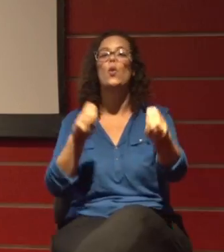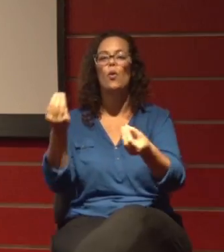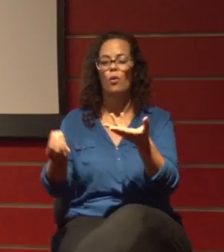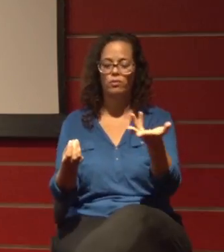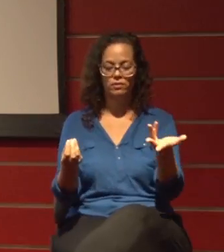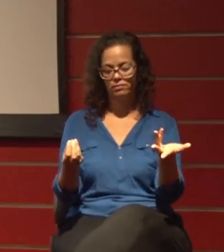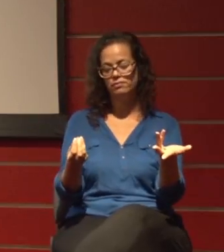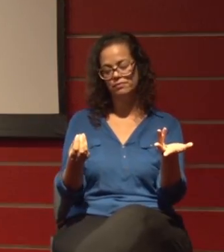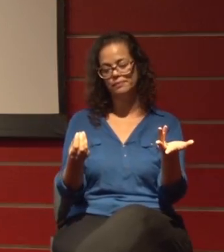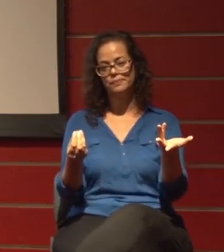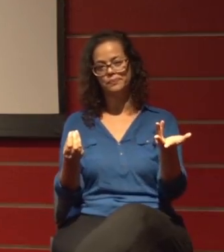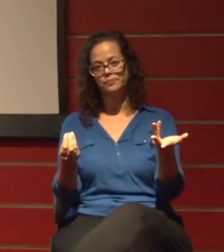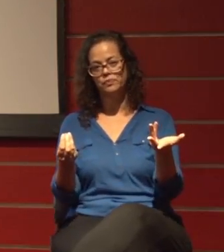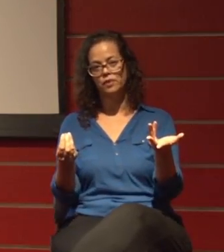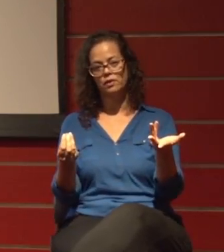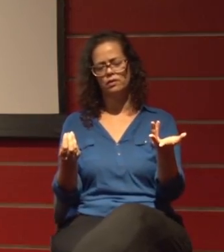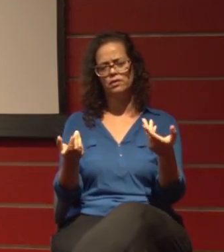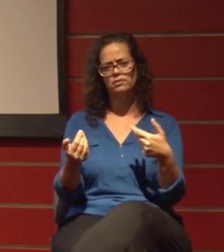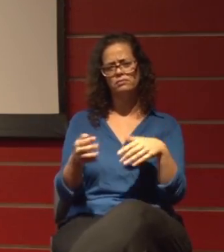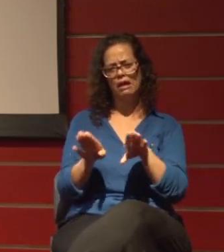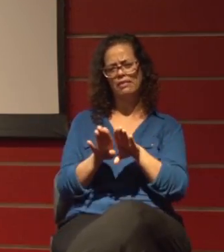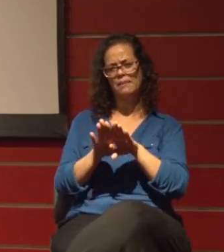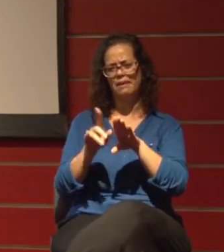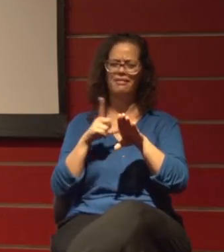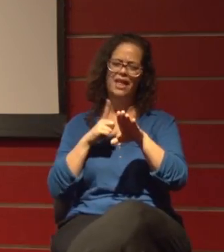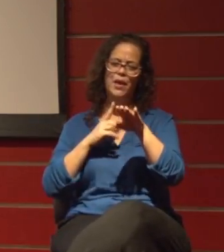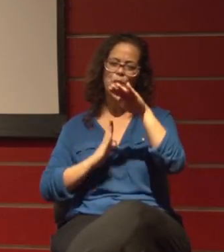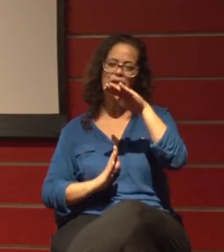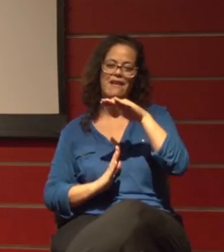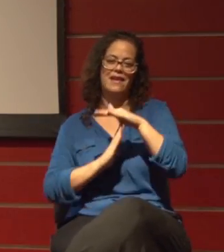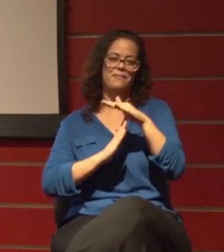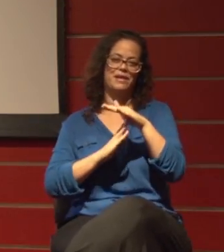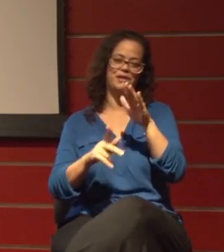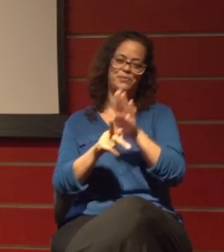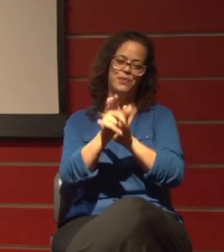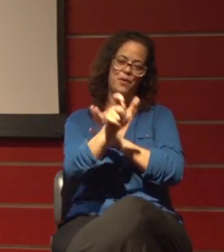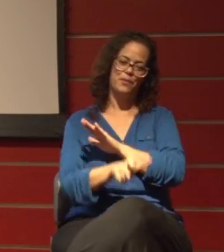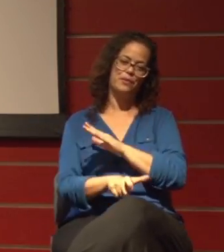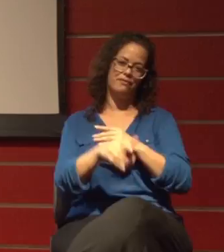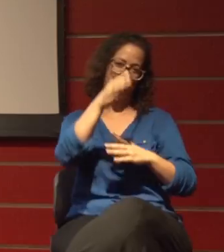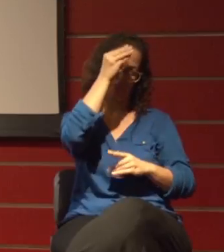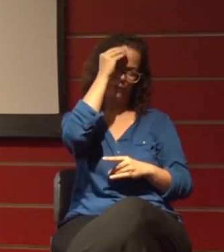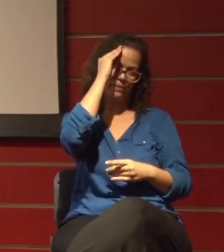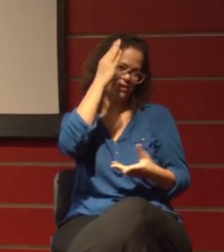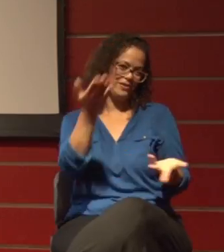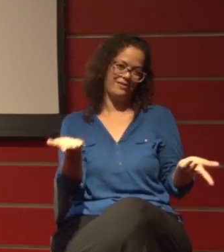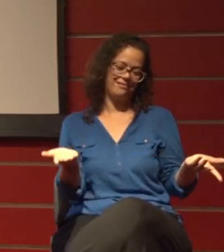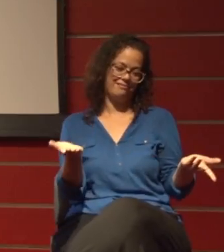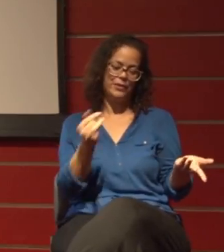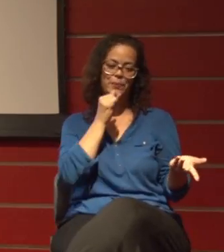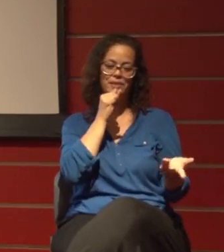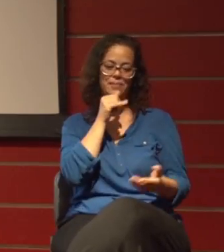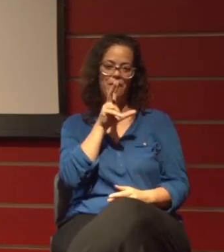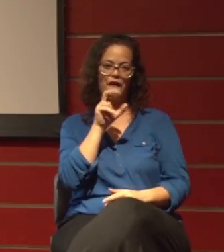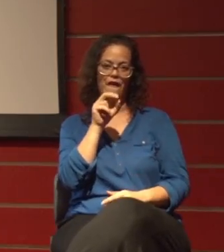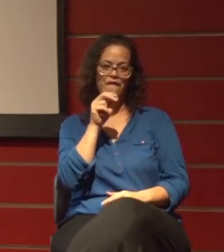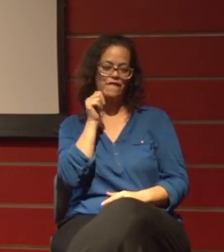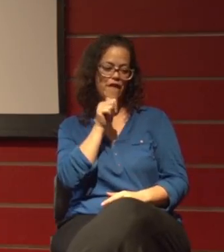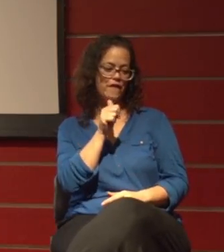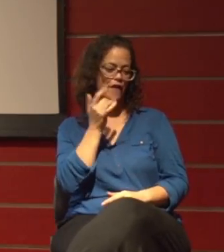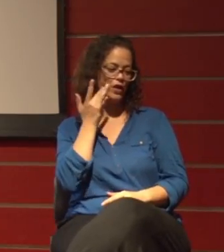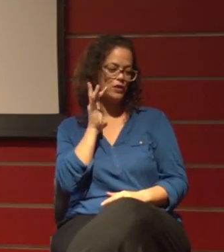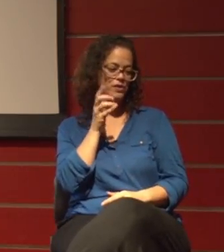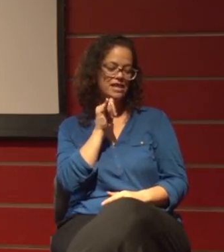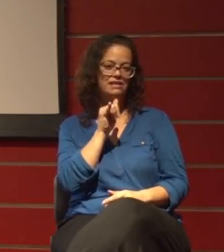né Eh é é também dentro do limite do personagem então eu não não sei se essa avó por exemplo pegaria